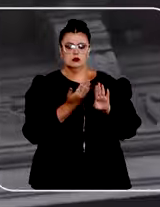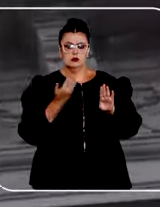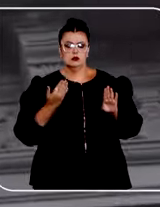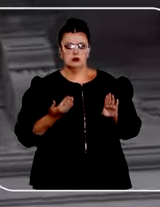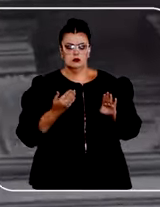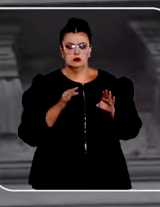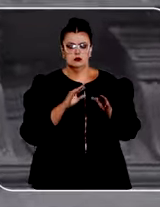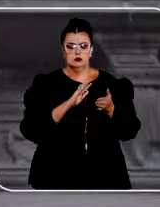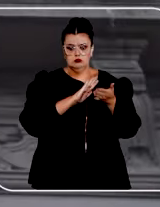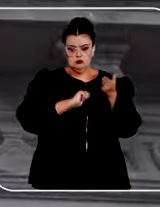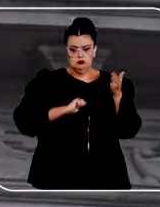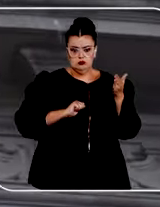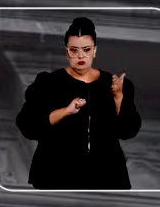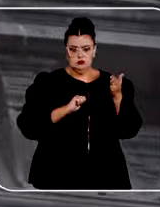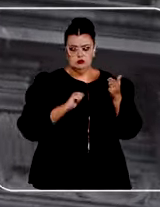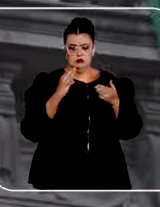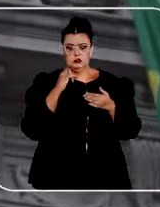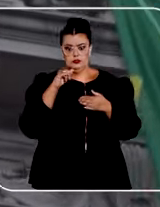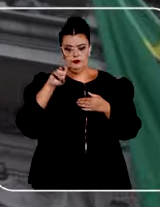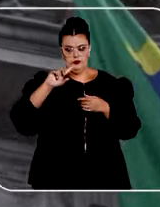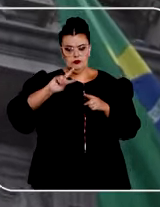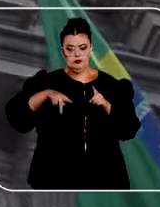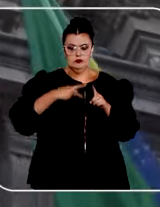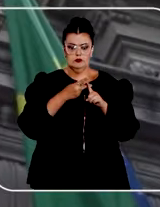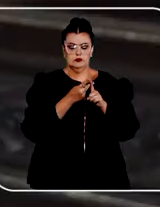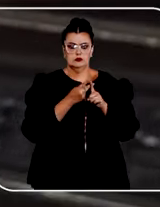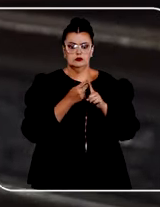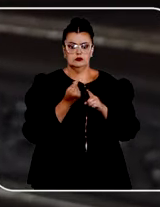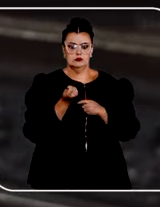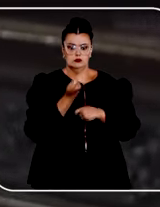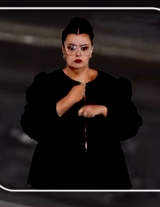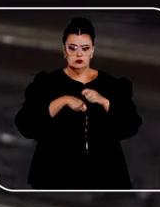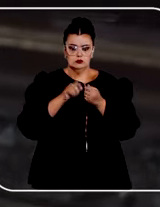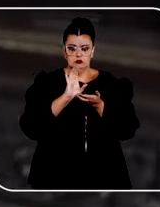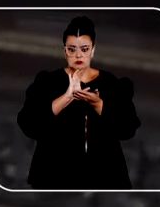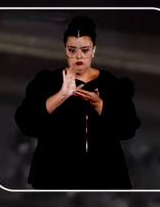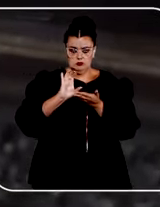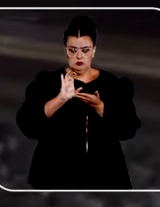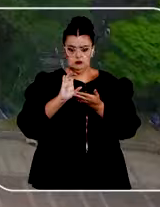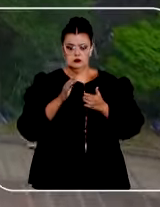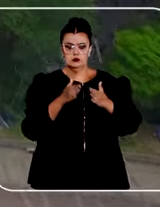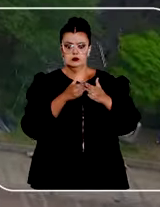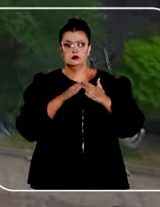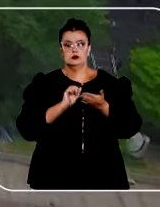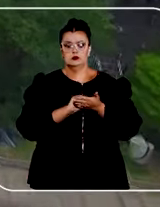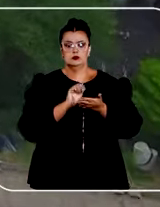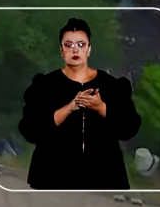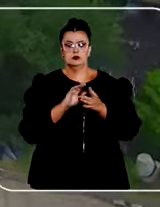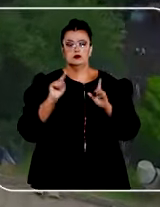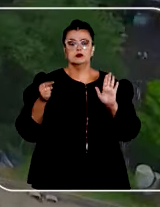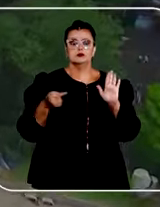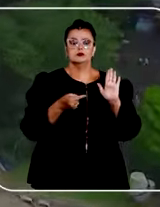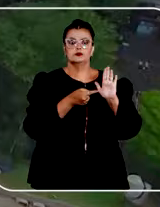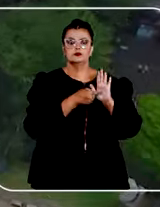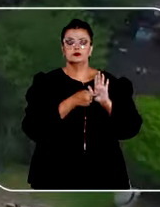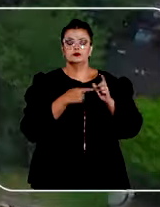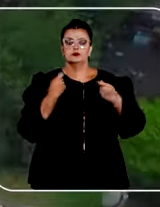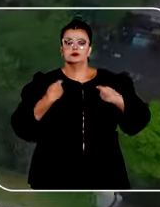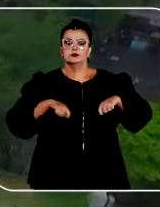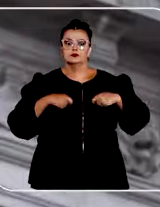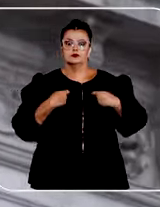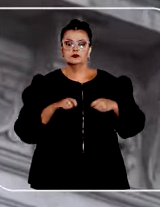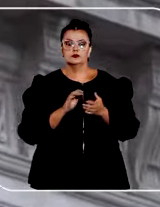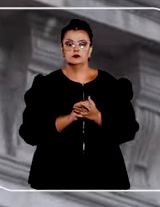afastou a reparação Civil por entender que é a fixação do valor indenizatório dependeria além do pedido expresso na denúncia da